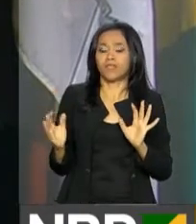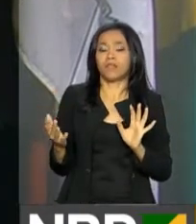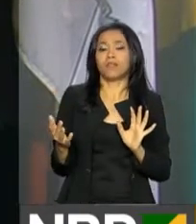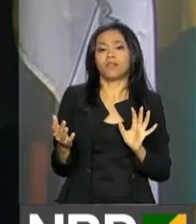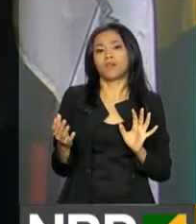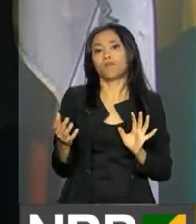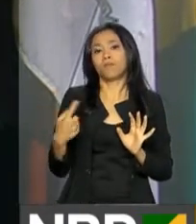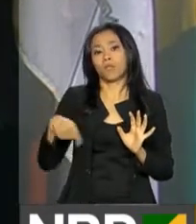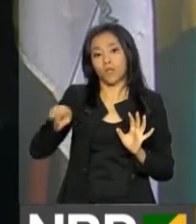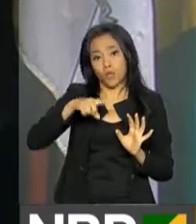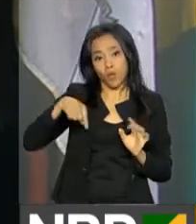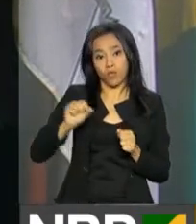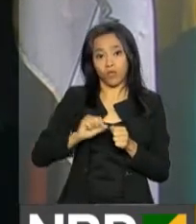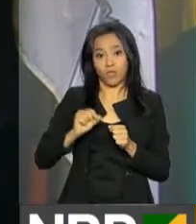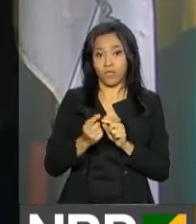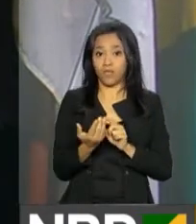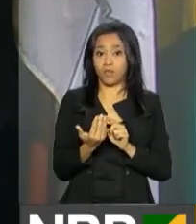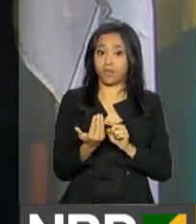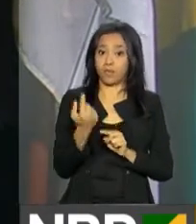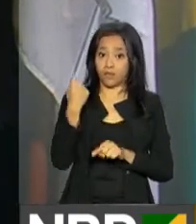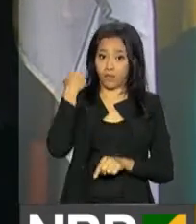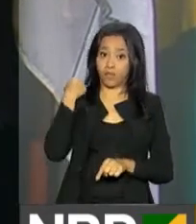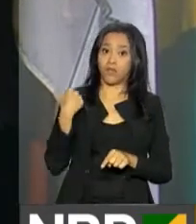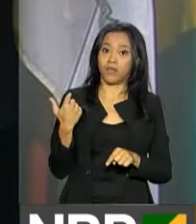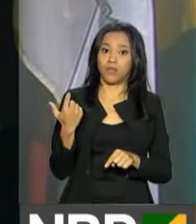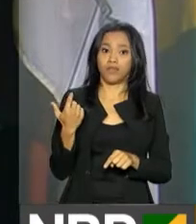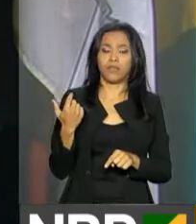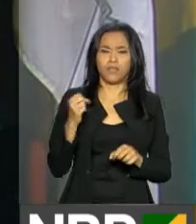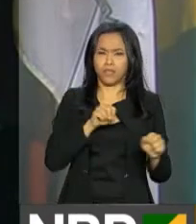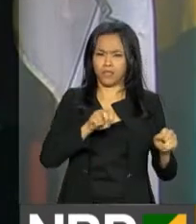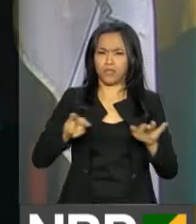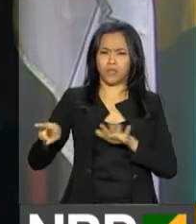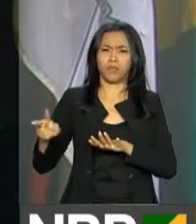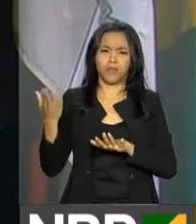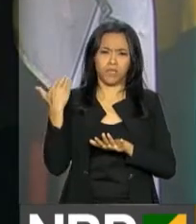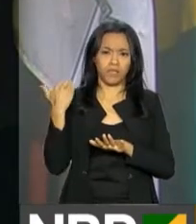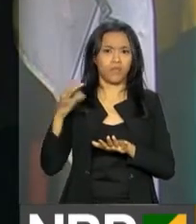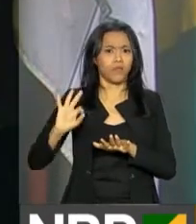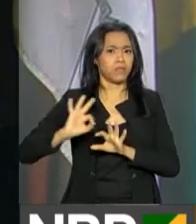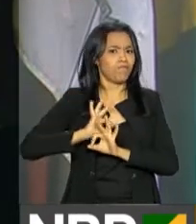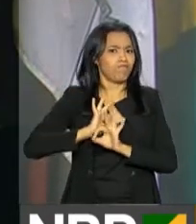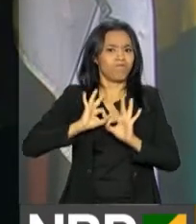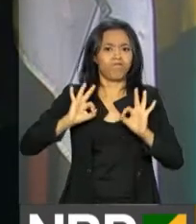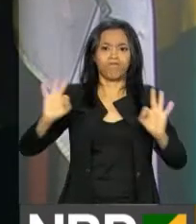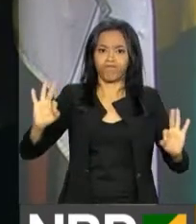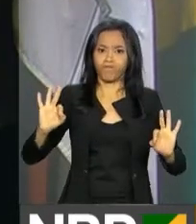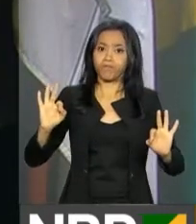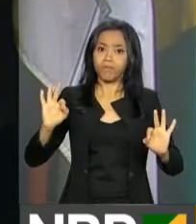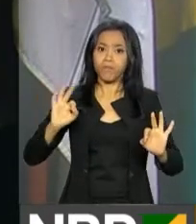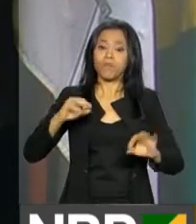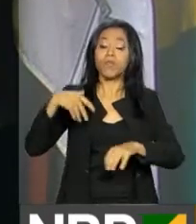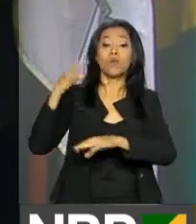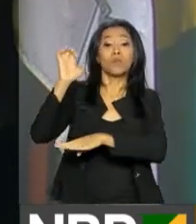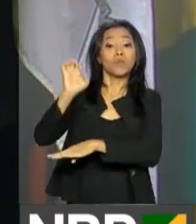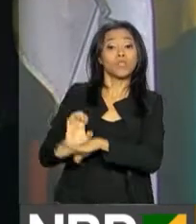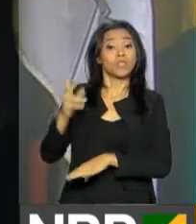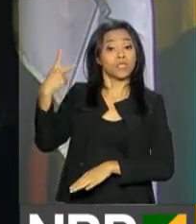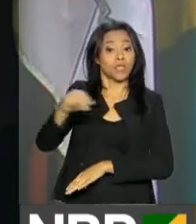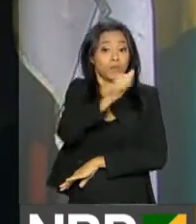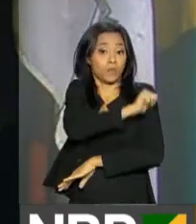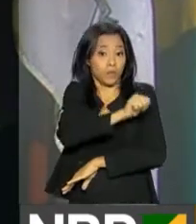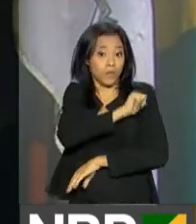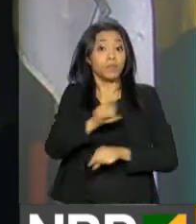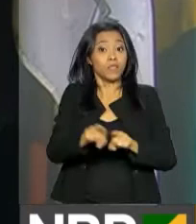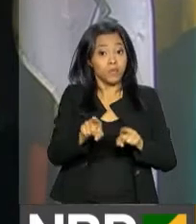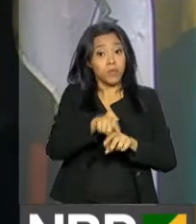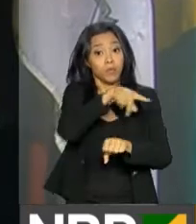da do fenômeno interventivo agora na semana passada foram preciosos para o rio de janeiro mas também para